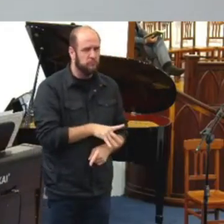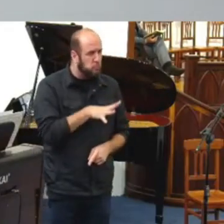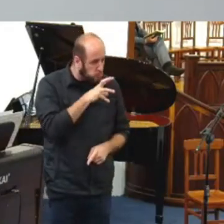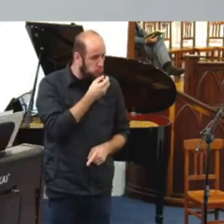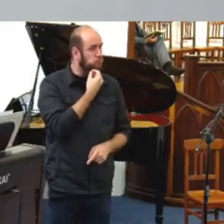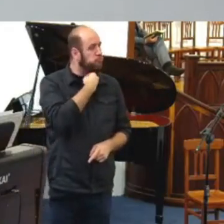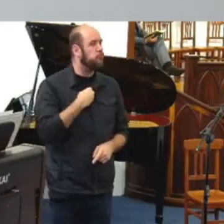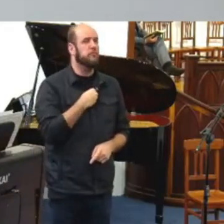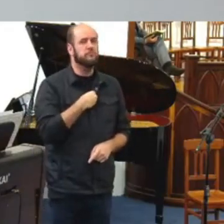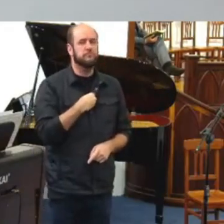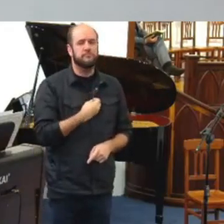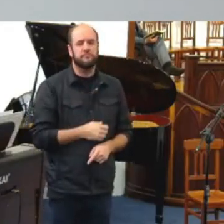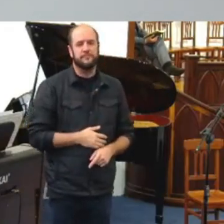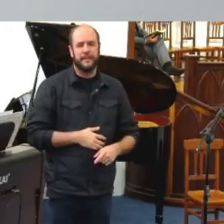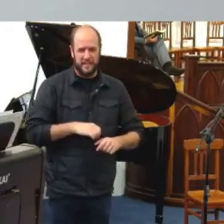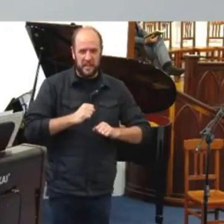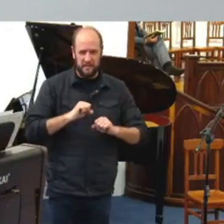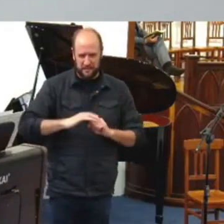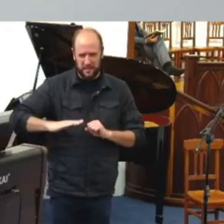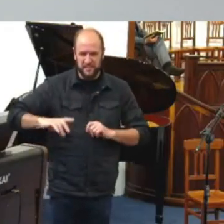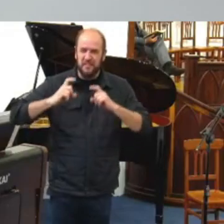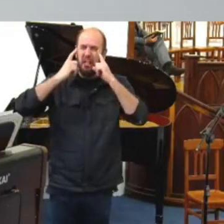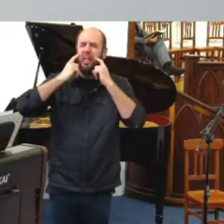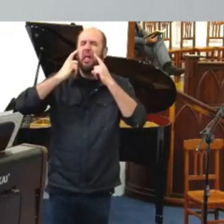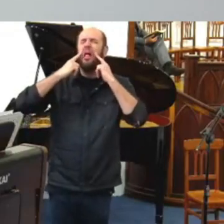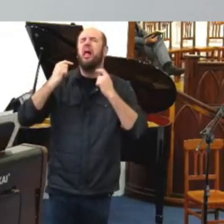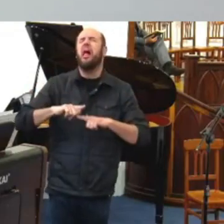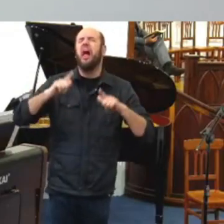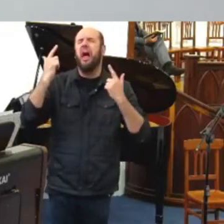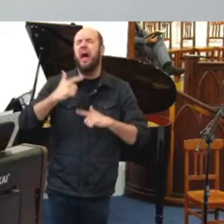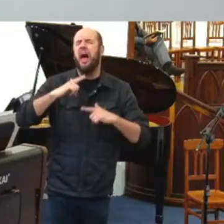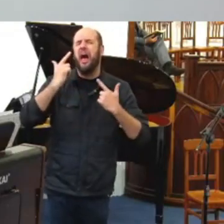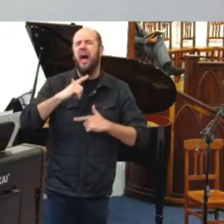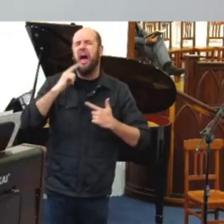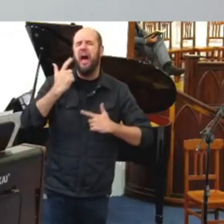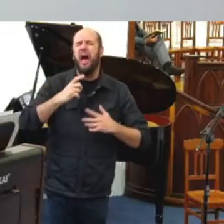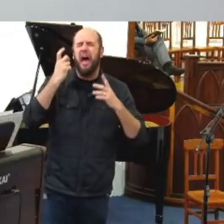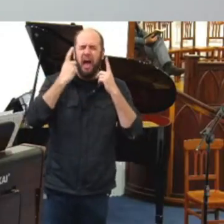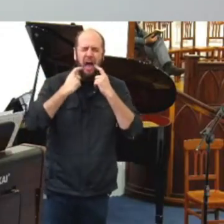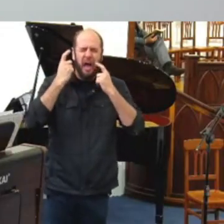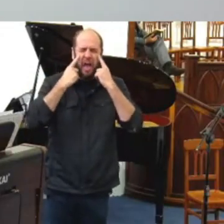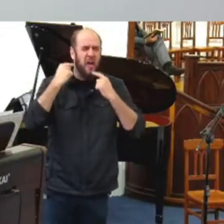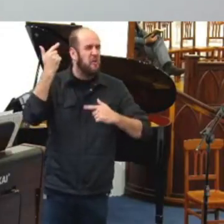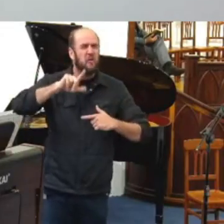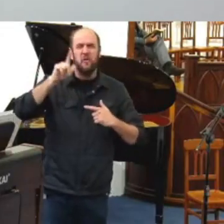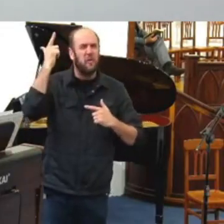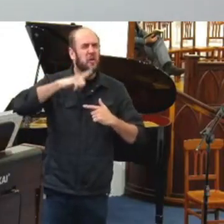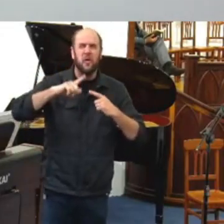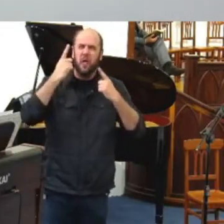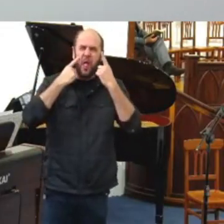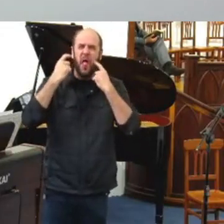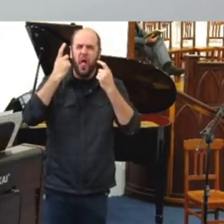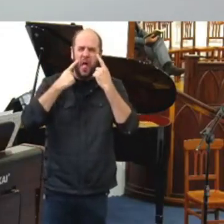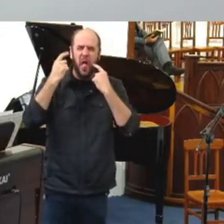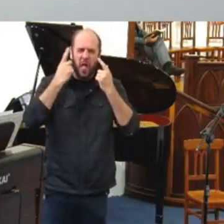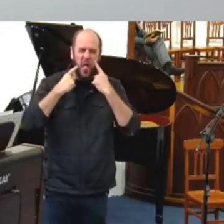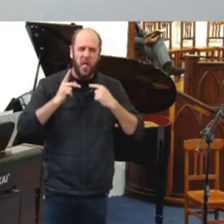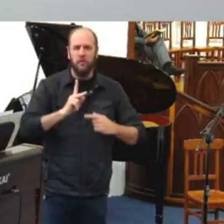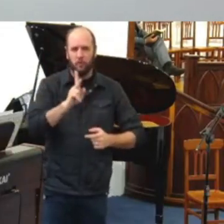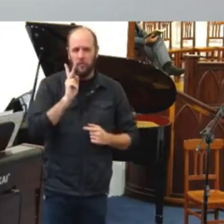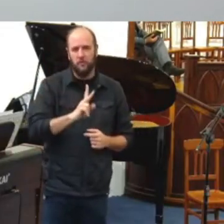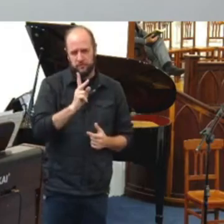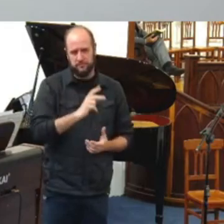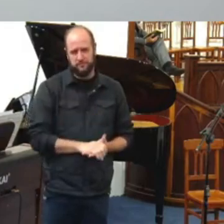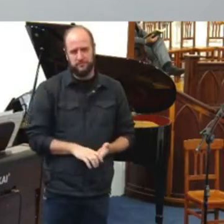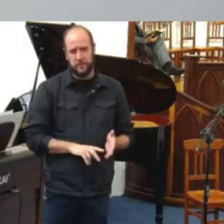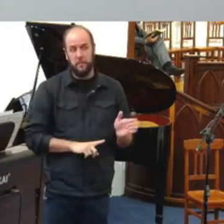choro. E você dizer: eu não consigo controlar, eu não consigo parar de chorar.